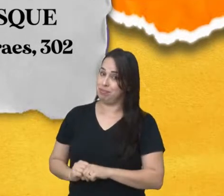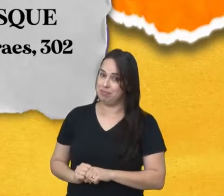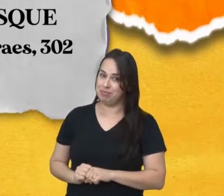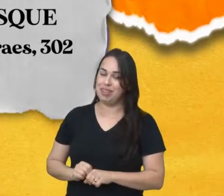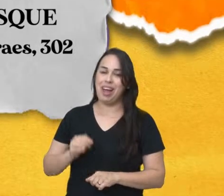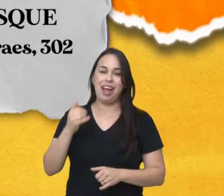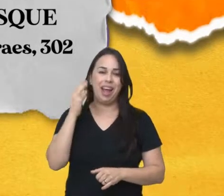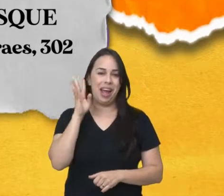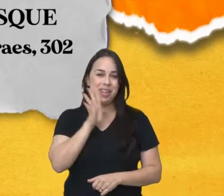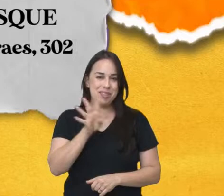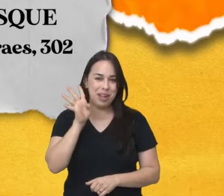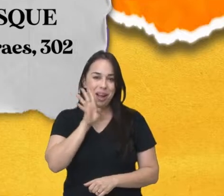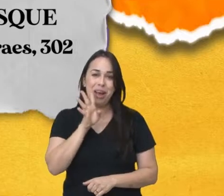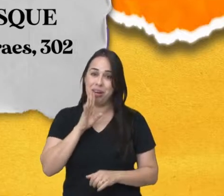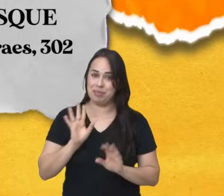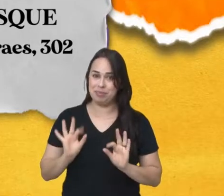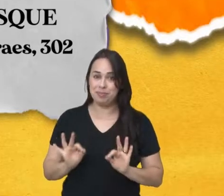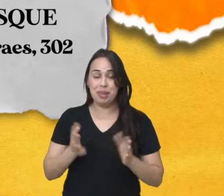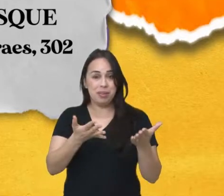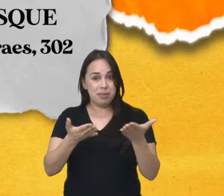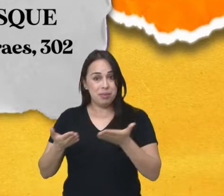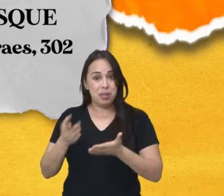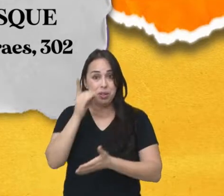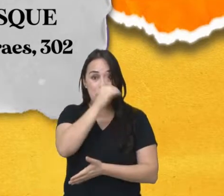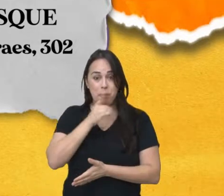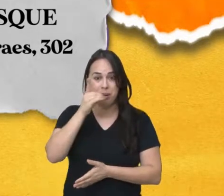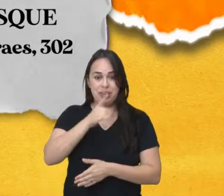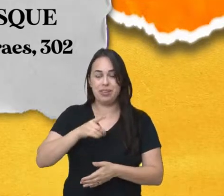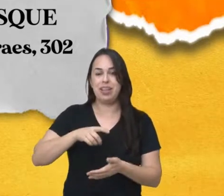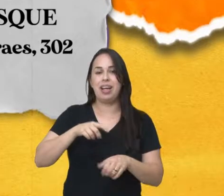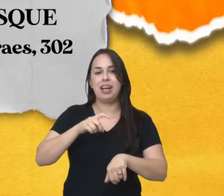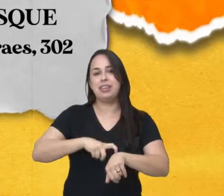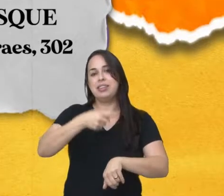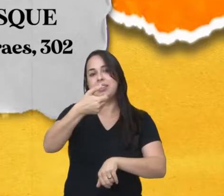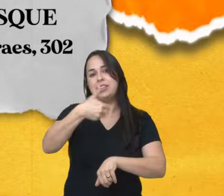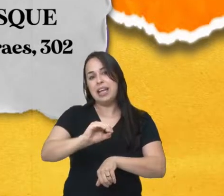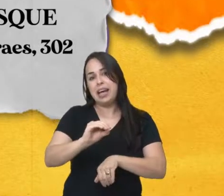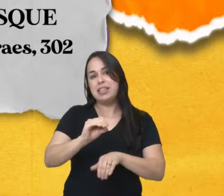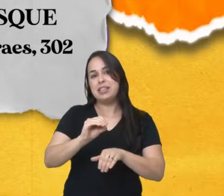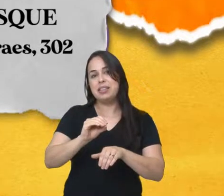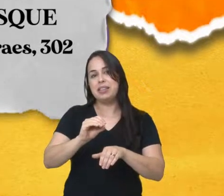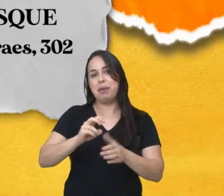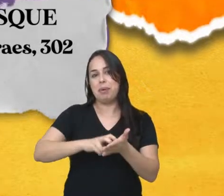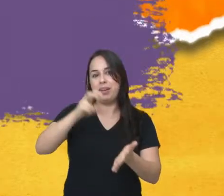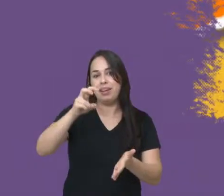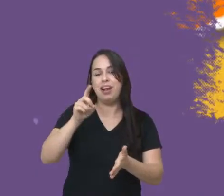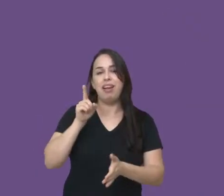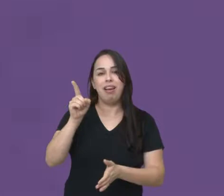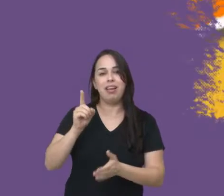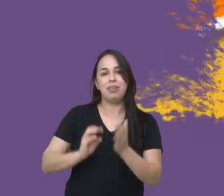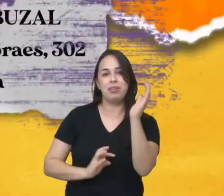É diversão na certa. Fica o convite neste domingo às 10 da manhã no Vicentina Aranha.